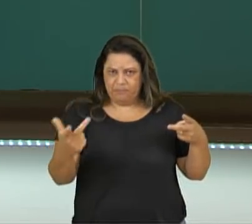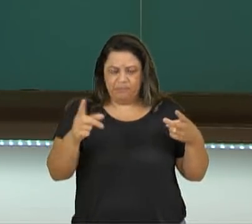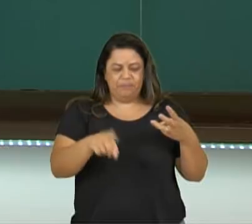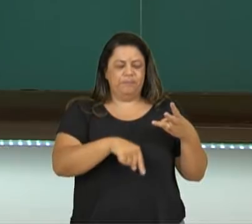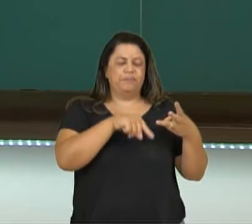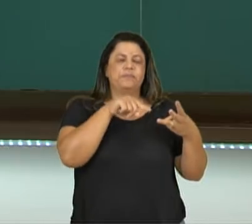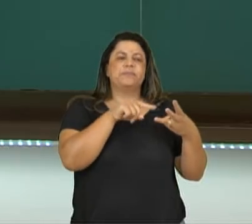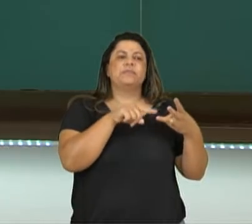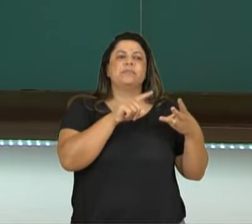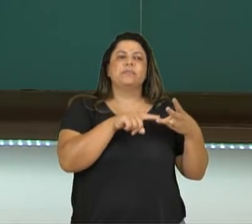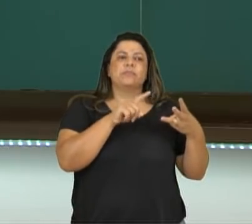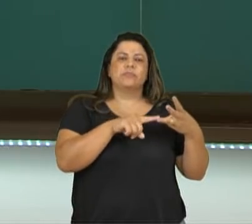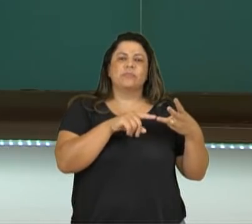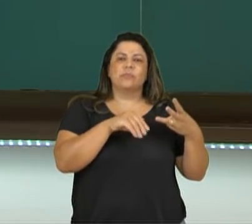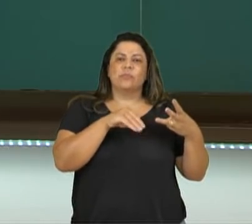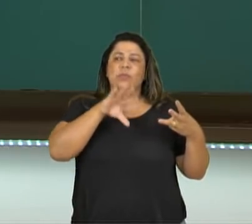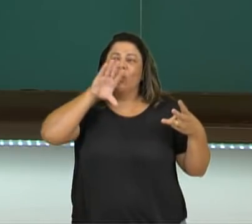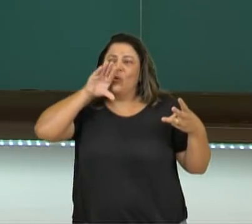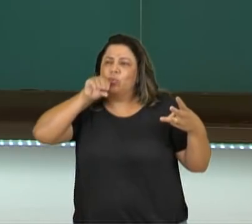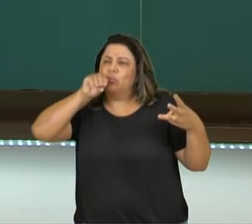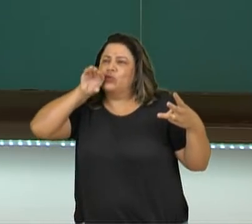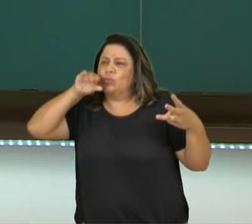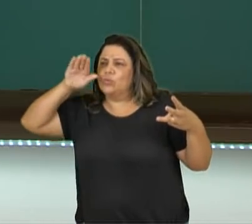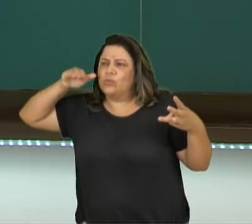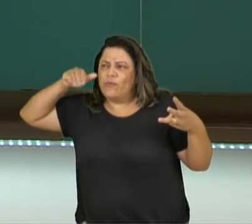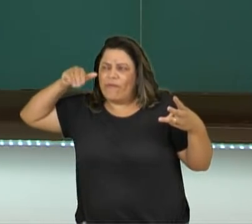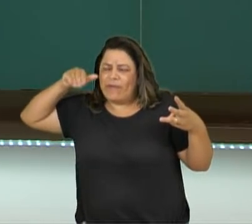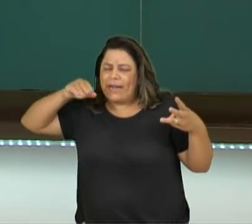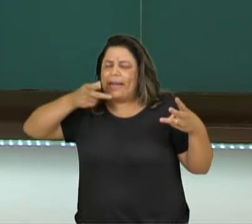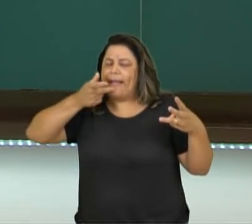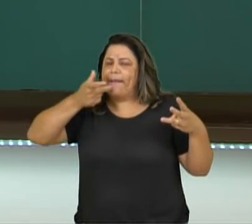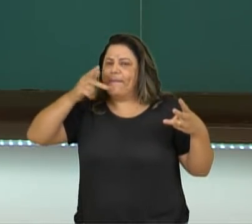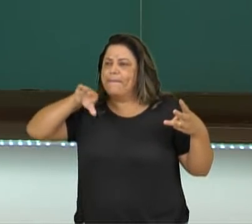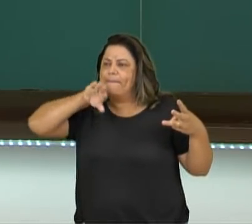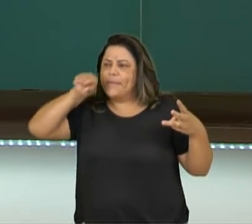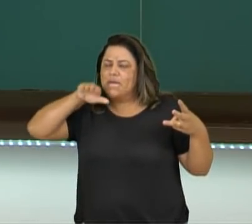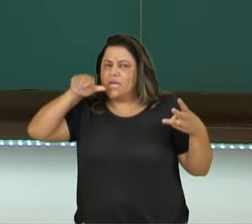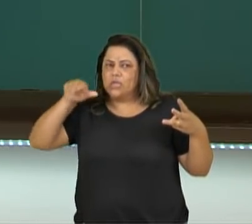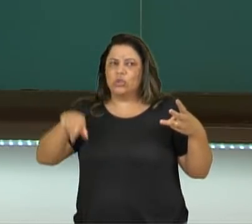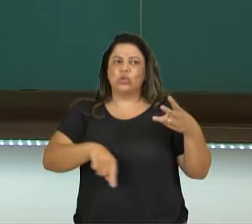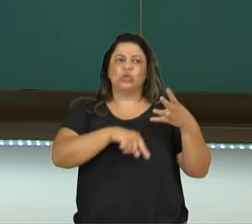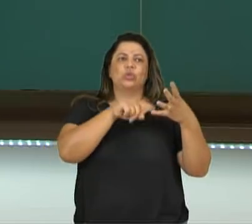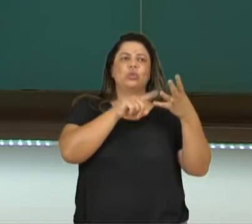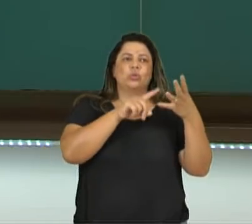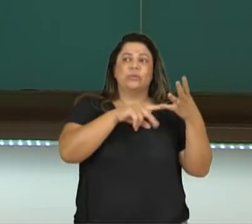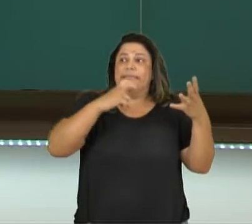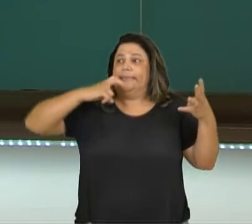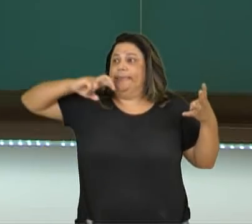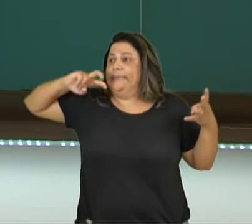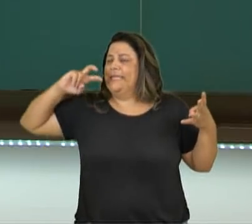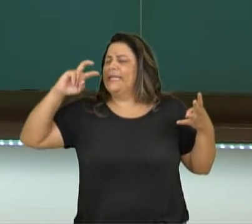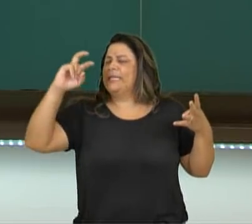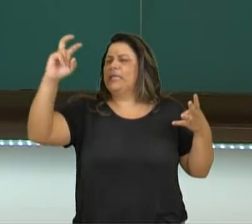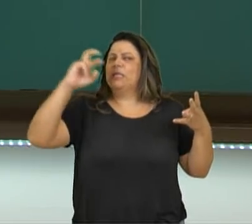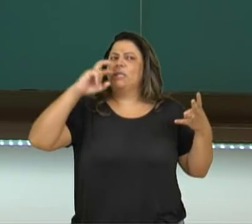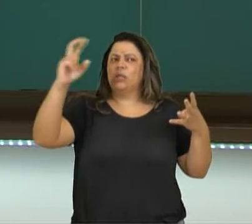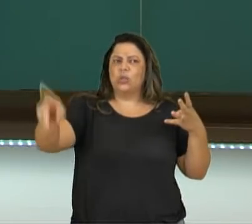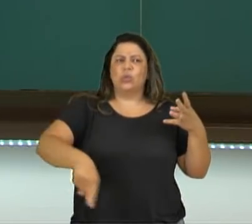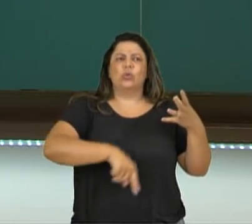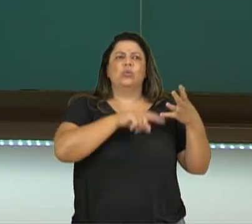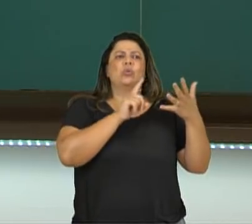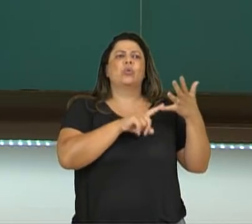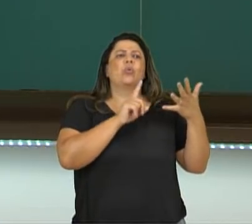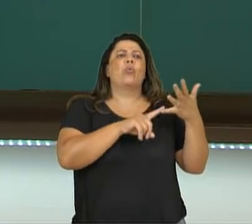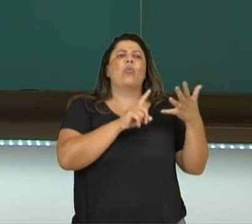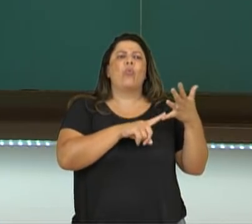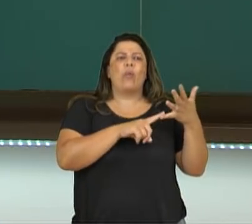Qual expressa um sussurro, né, um cochicho? Qual deles expressa gritos? E qual